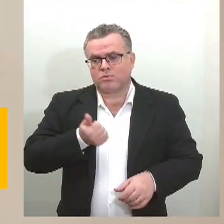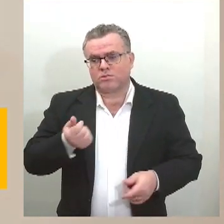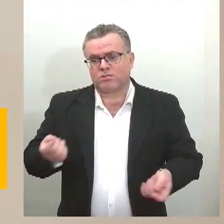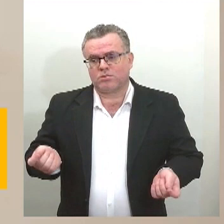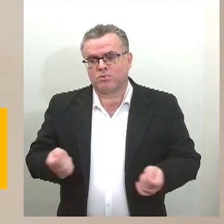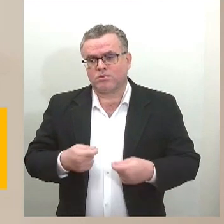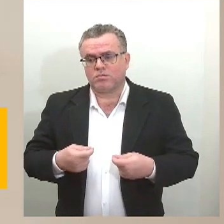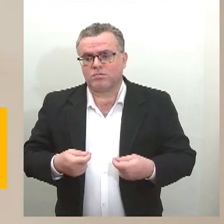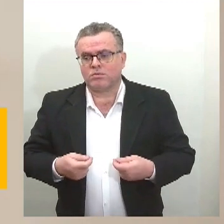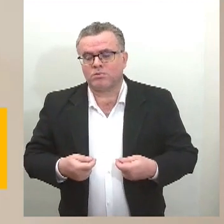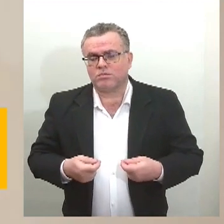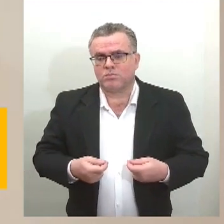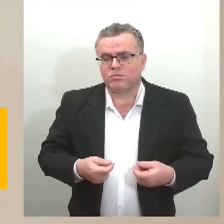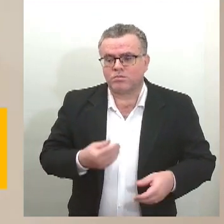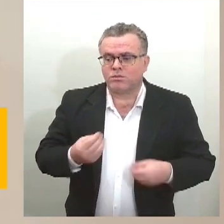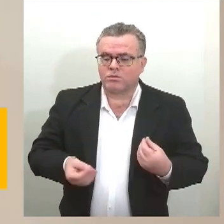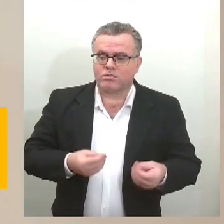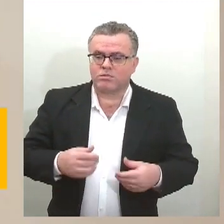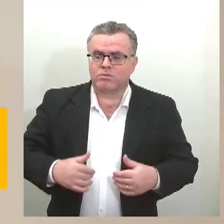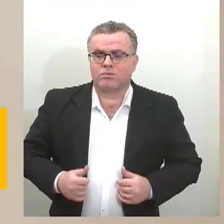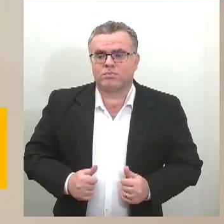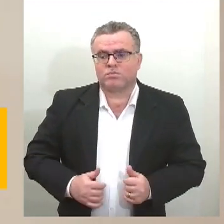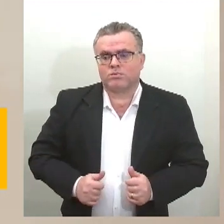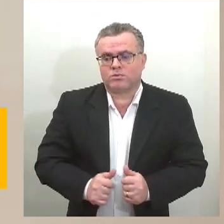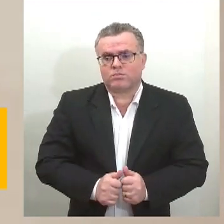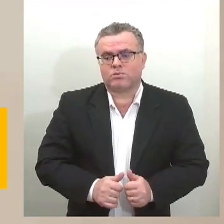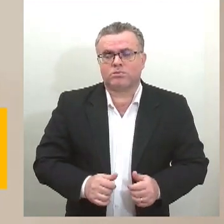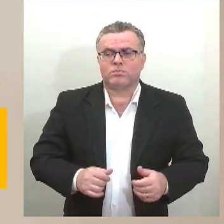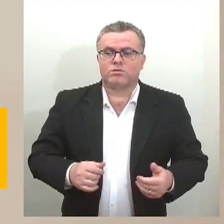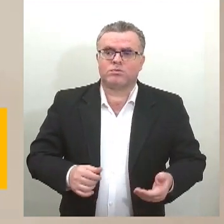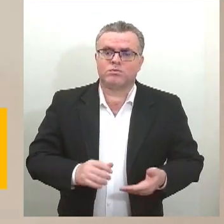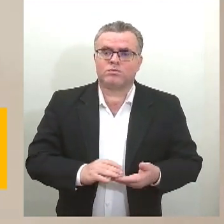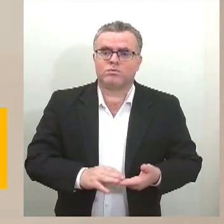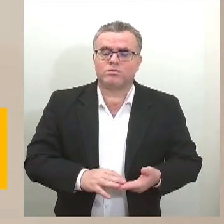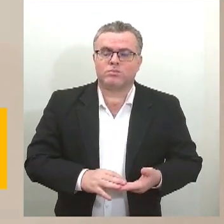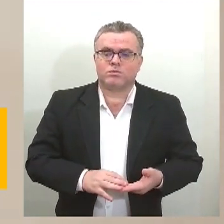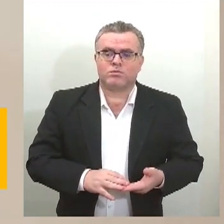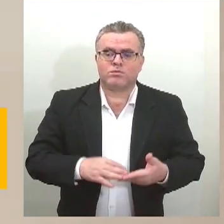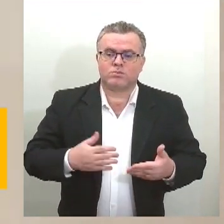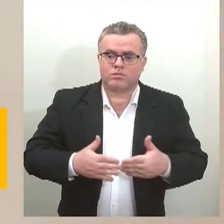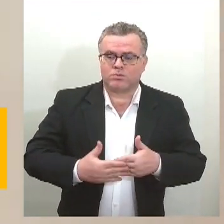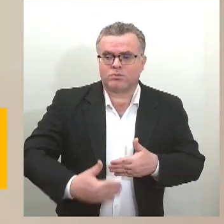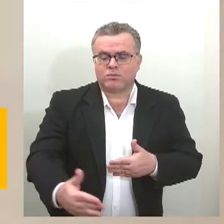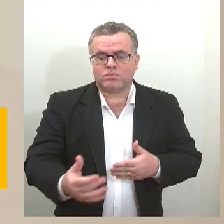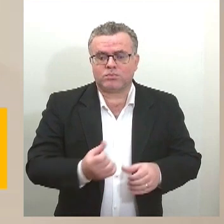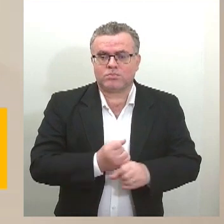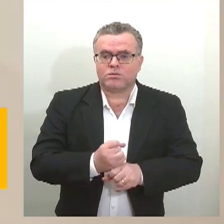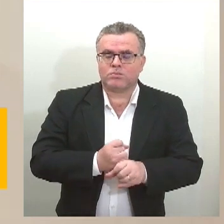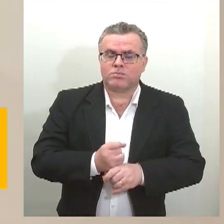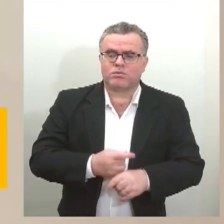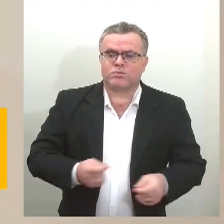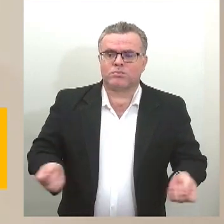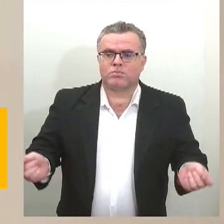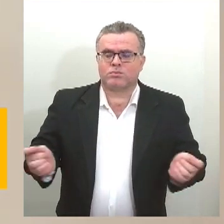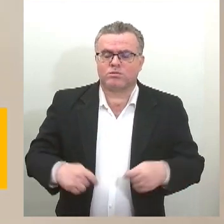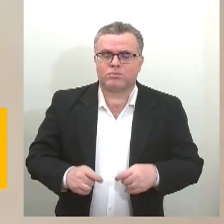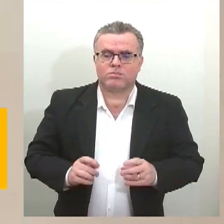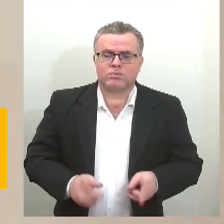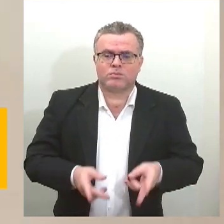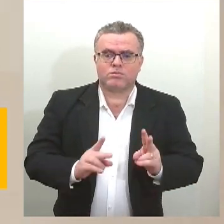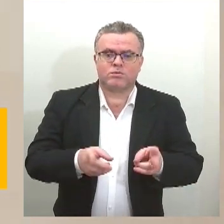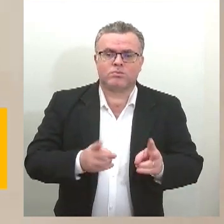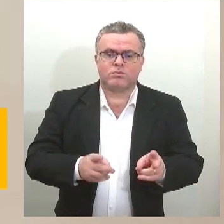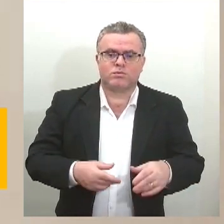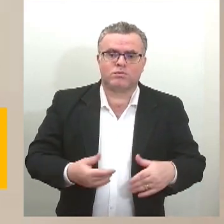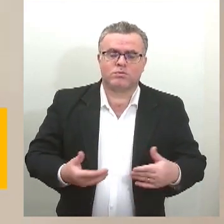realmente o desenvolvimento dos próximos anos dele, né? Quanto mais ele entende como se cuidar, nós